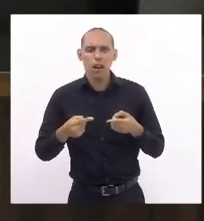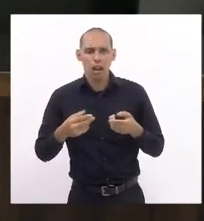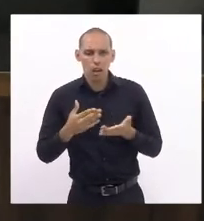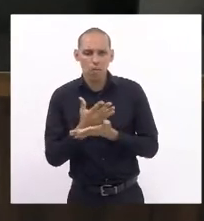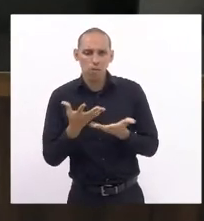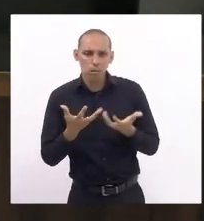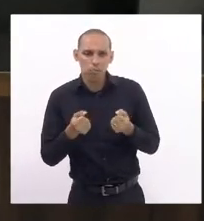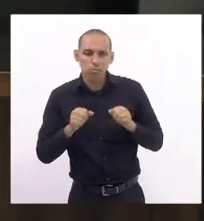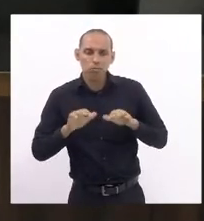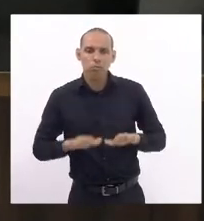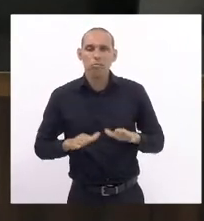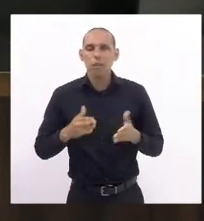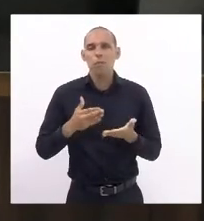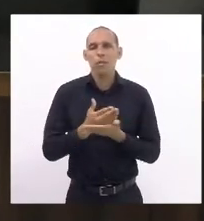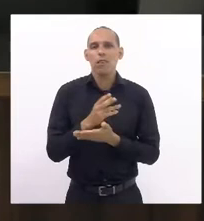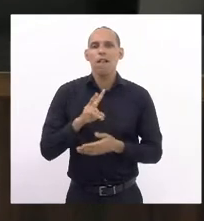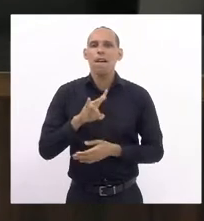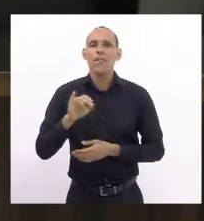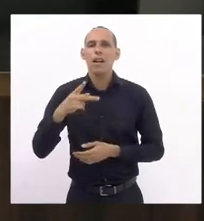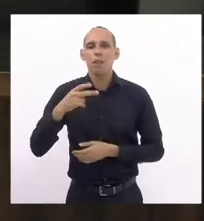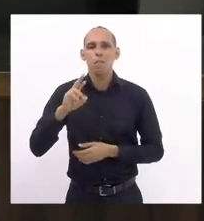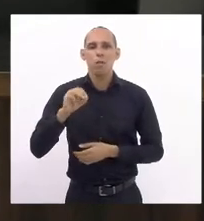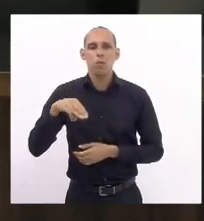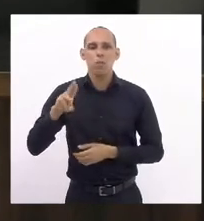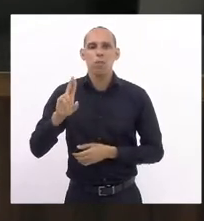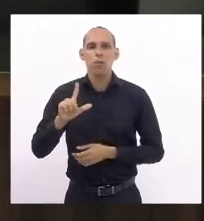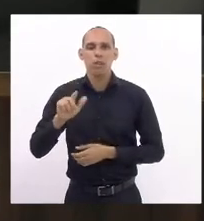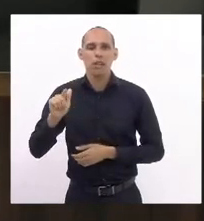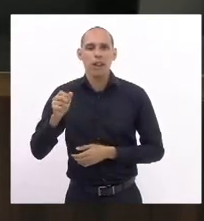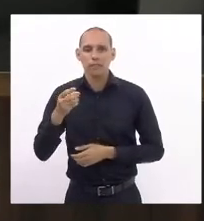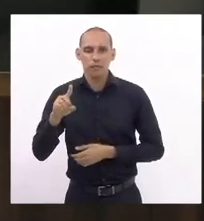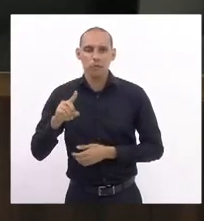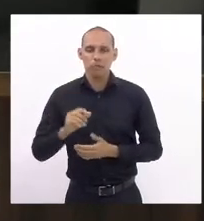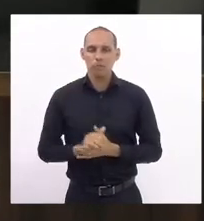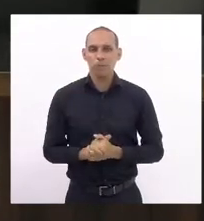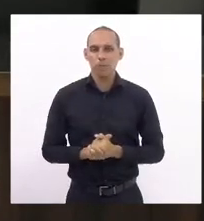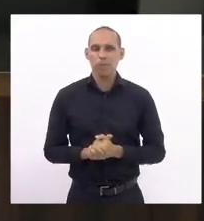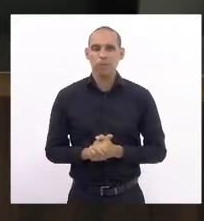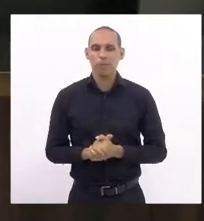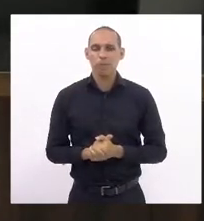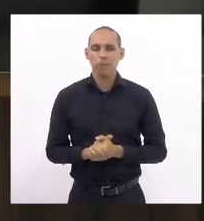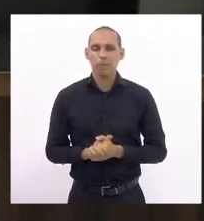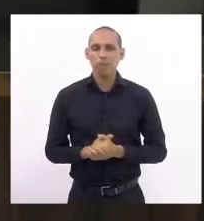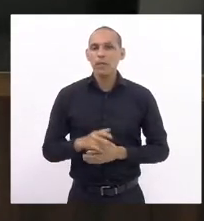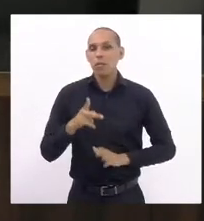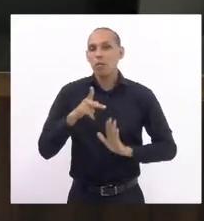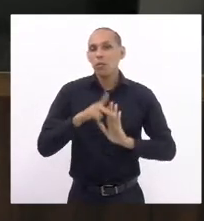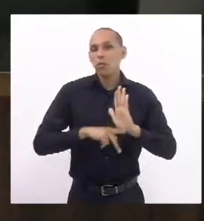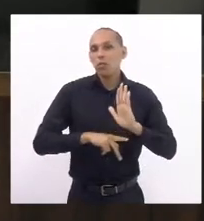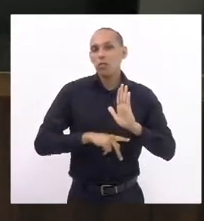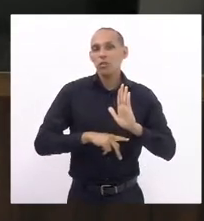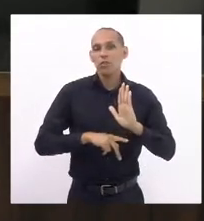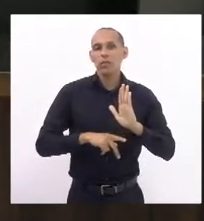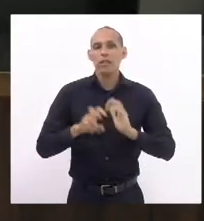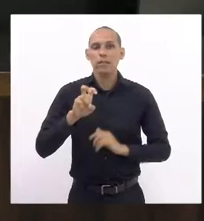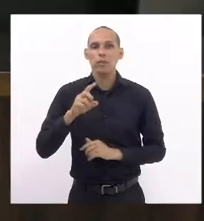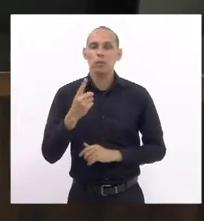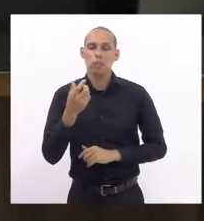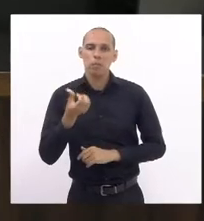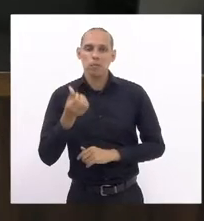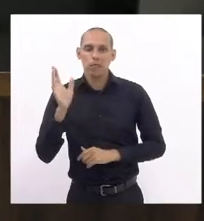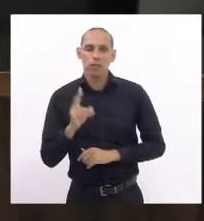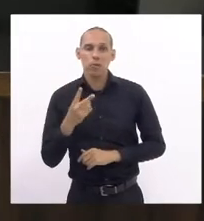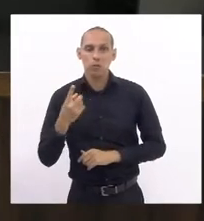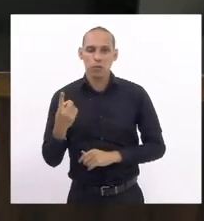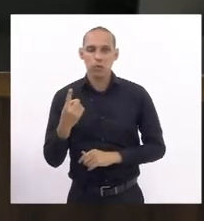estão aprovados. Vai à promulgação com voto pela abstenção do novo. Projeto de resolução 56 de 2021, de autoria do